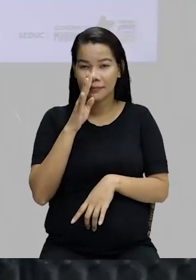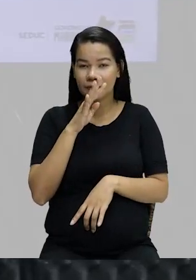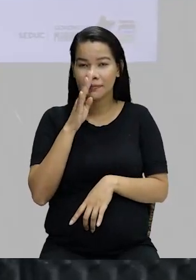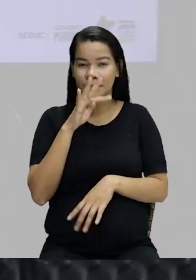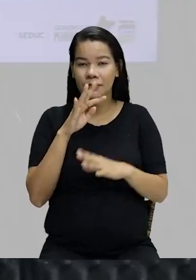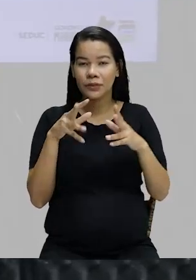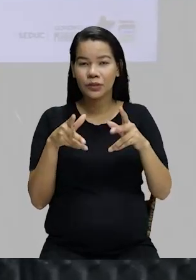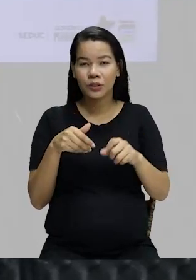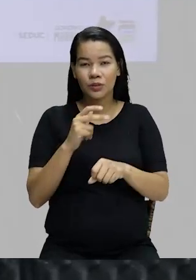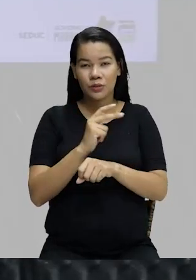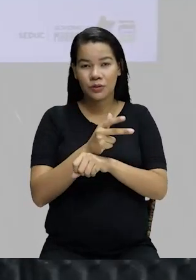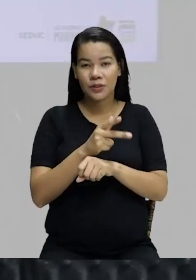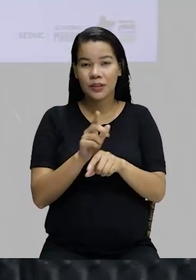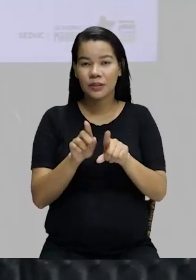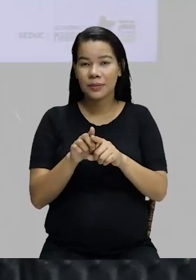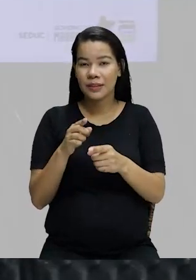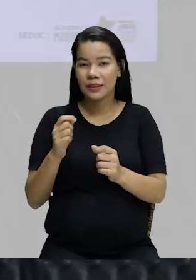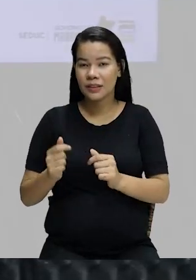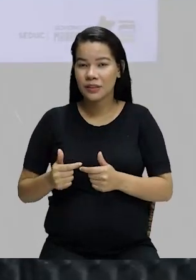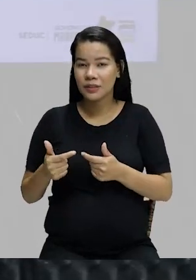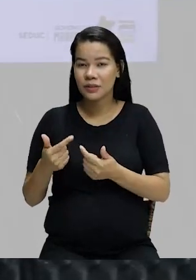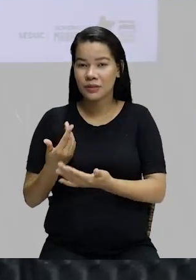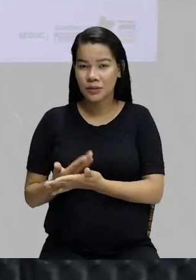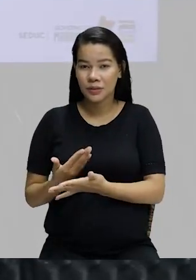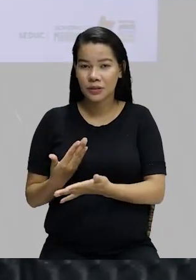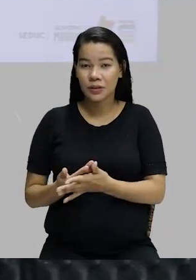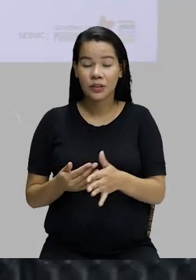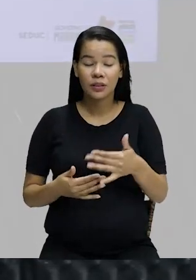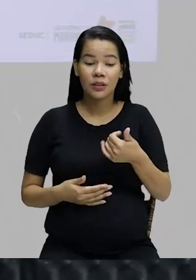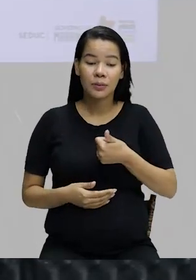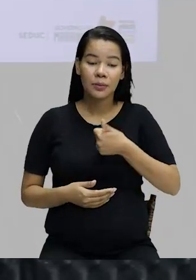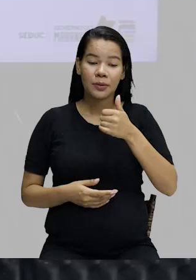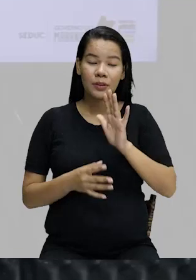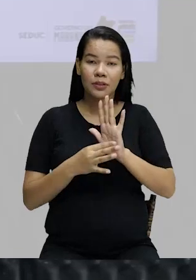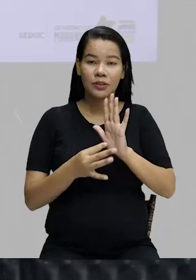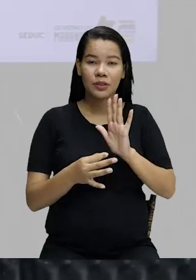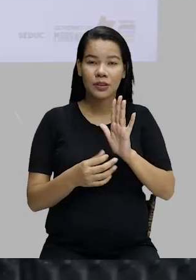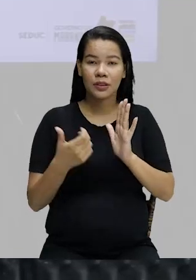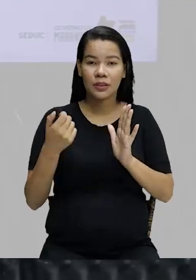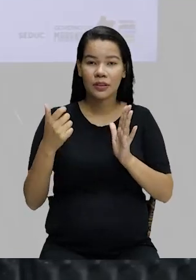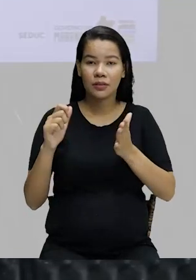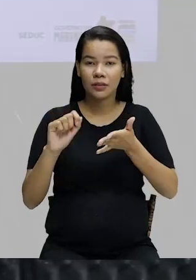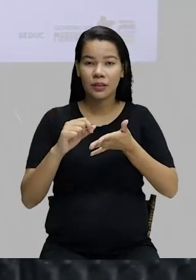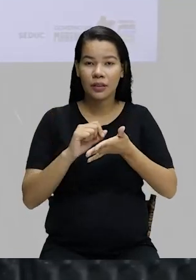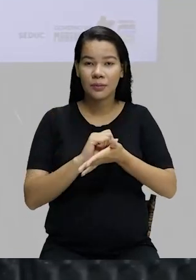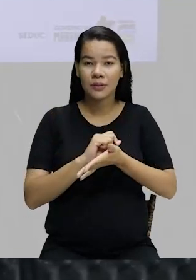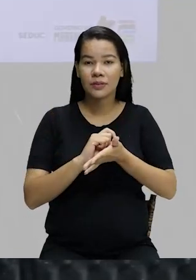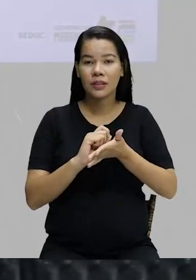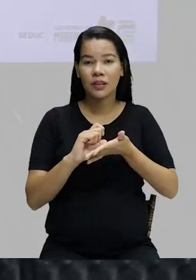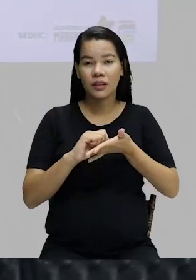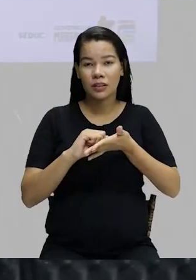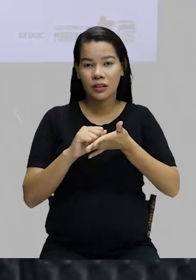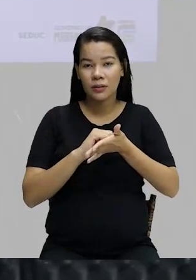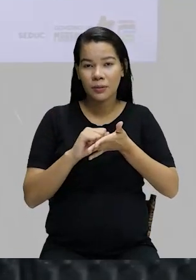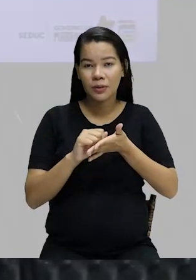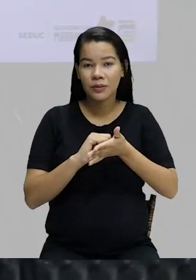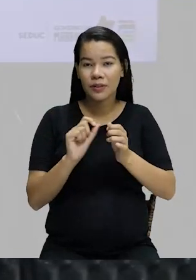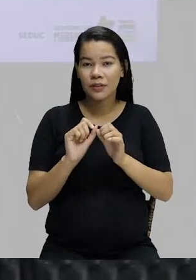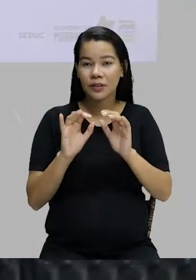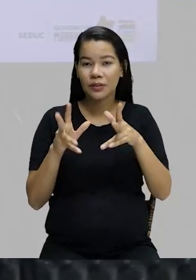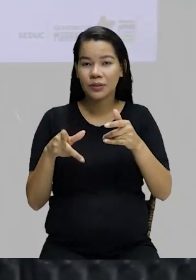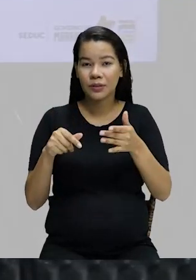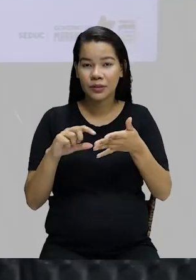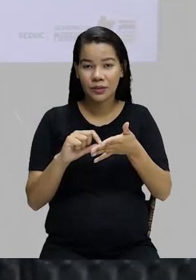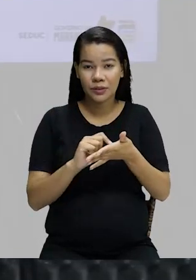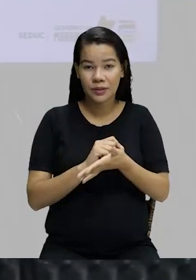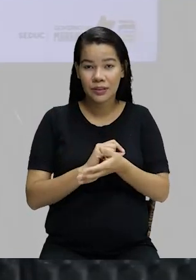aos estudos. Como primeira dica, olha só, caderno, lápis, caneta, borracha para você fazer suas devidas